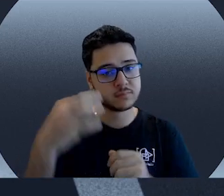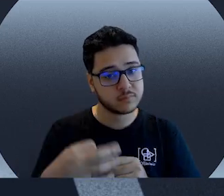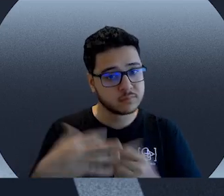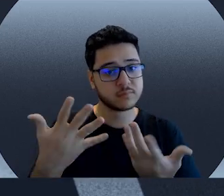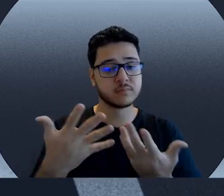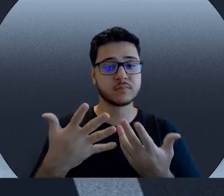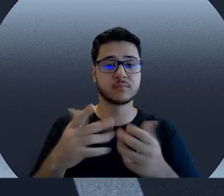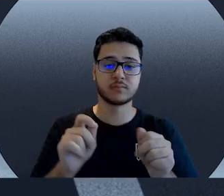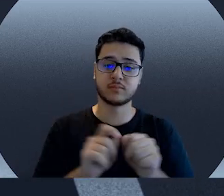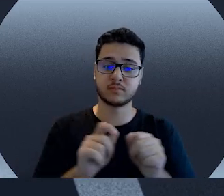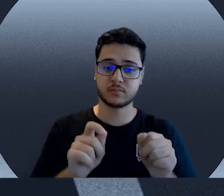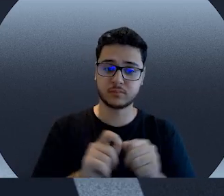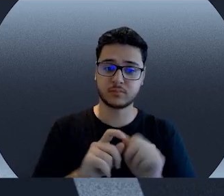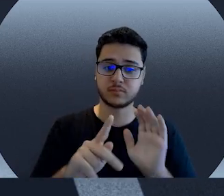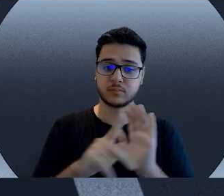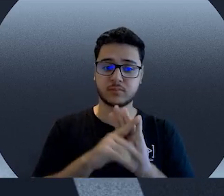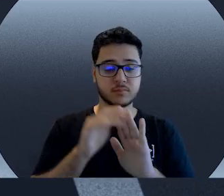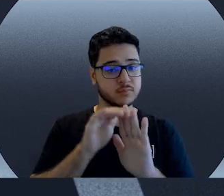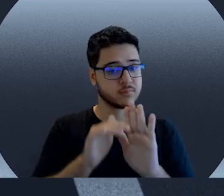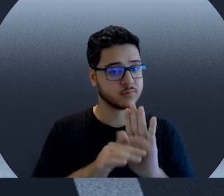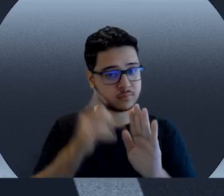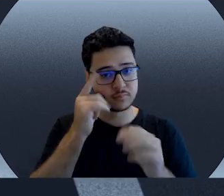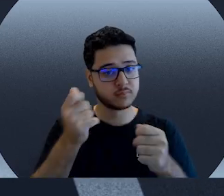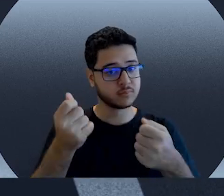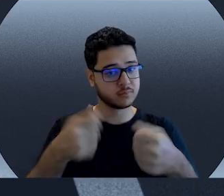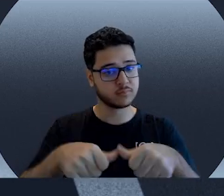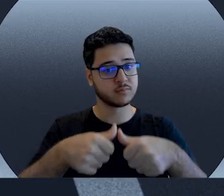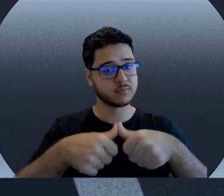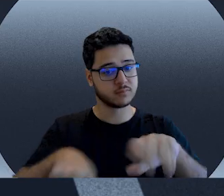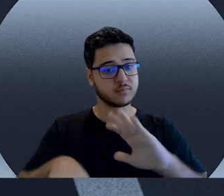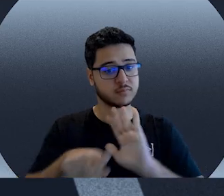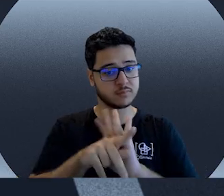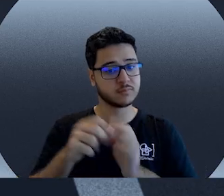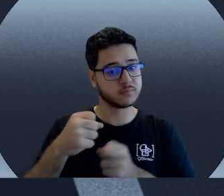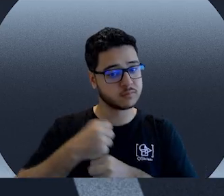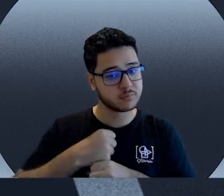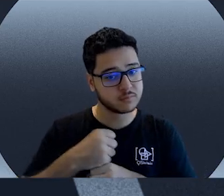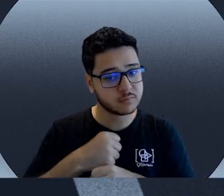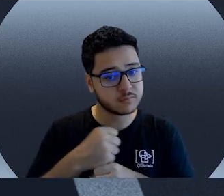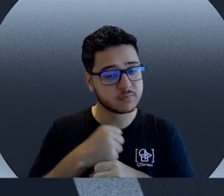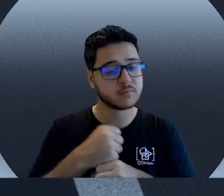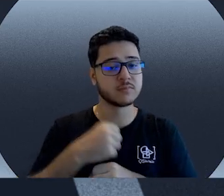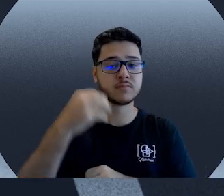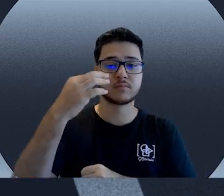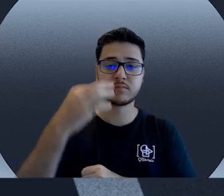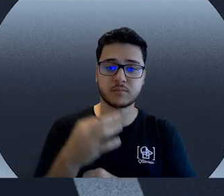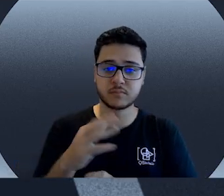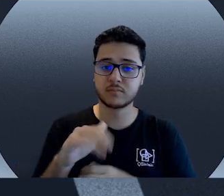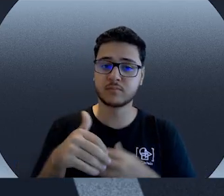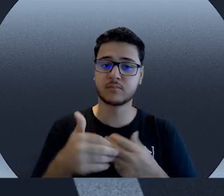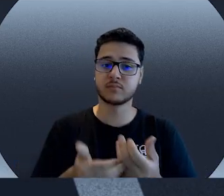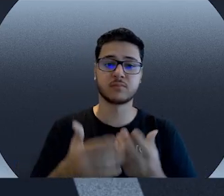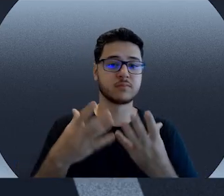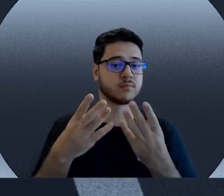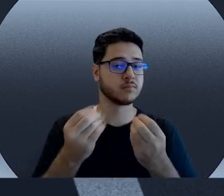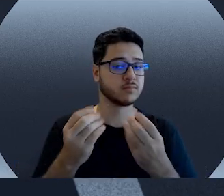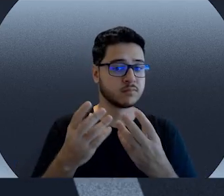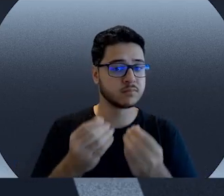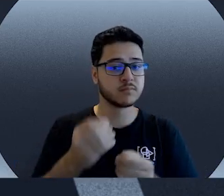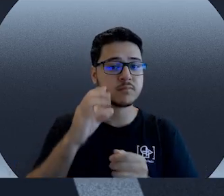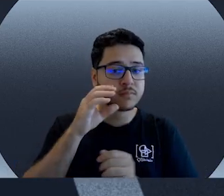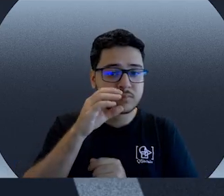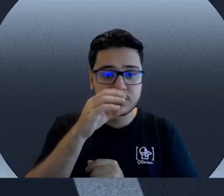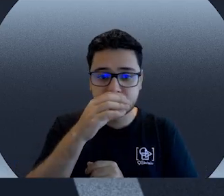que as pessoas não conseguiam permanecer por muito tempo, porque né, muito abafado,